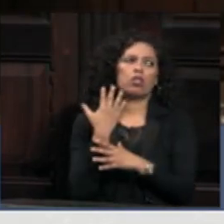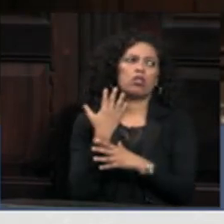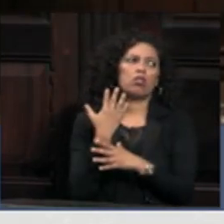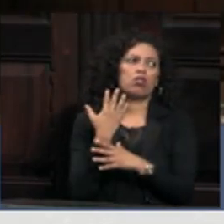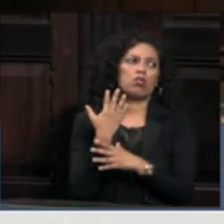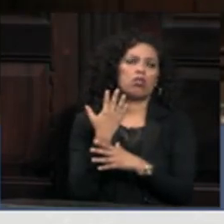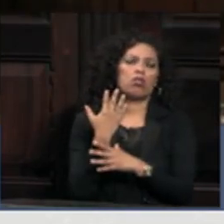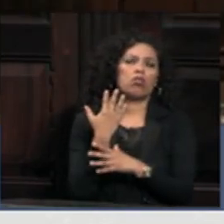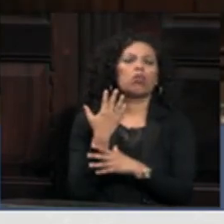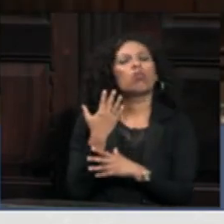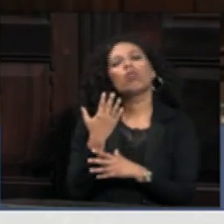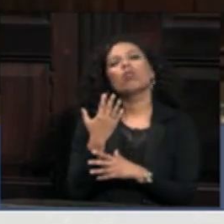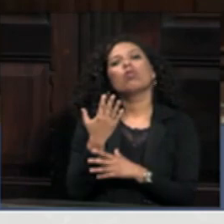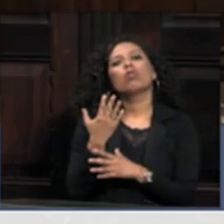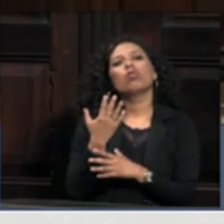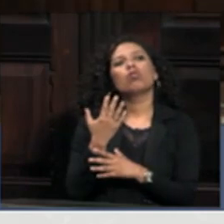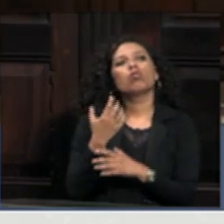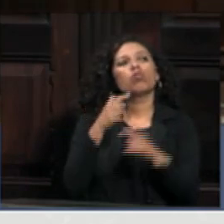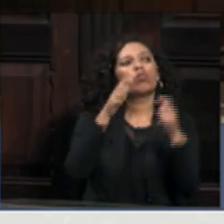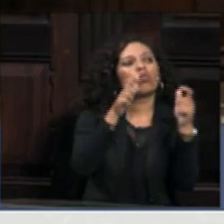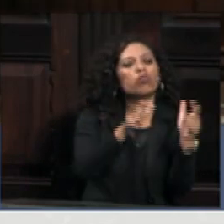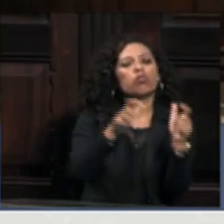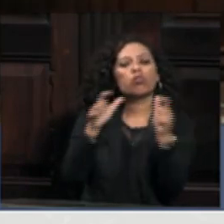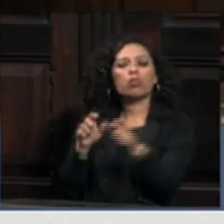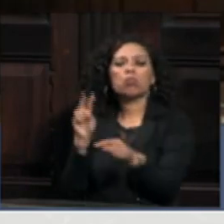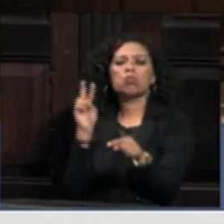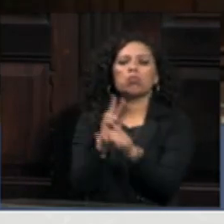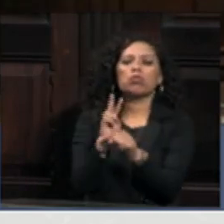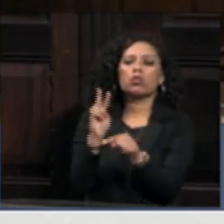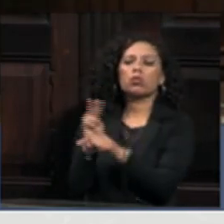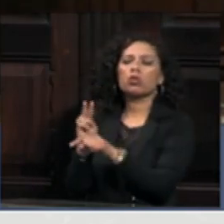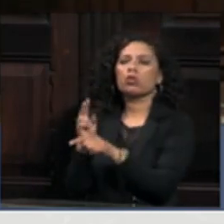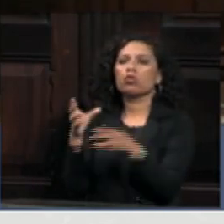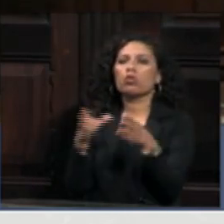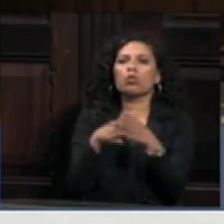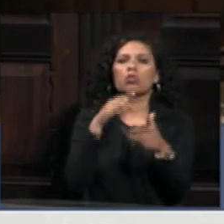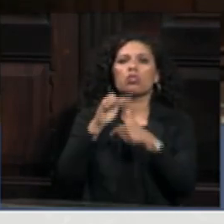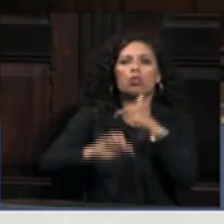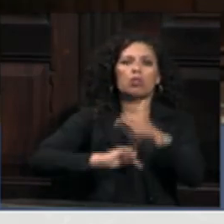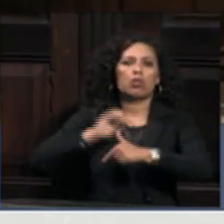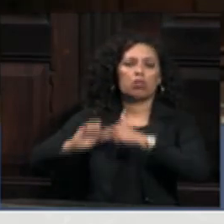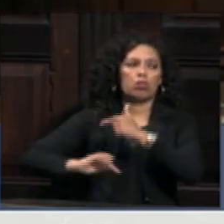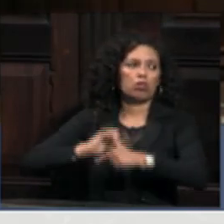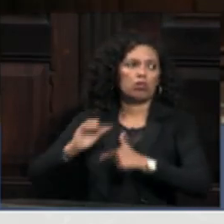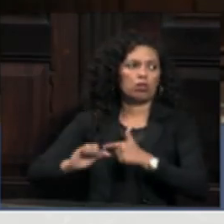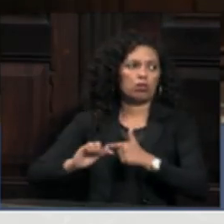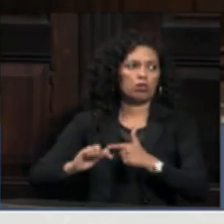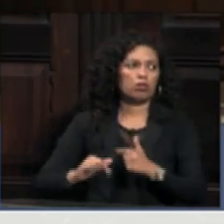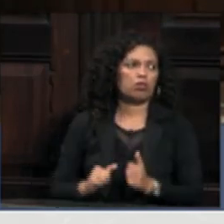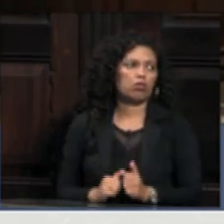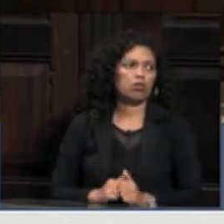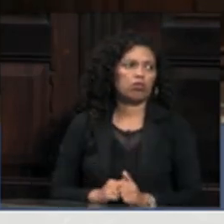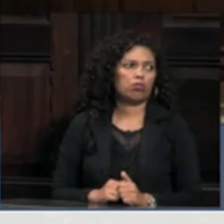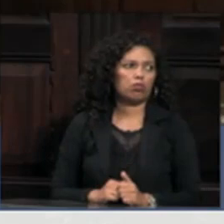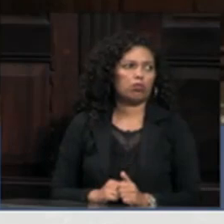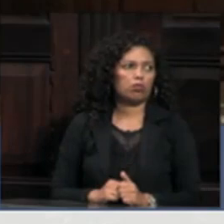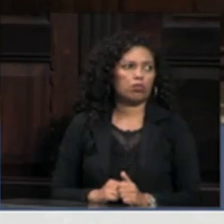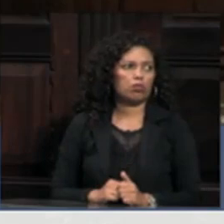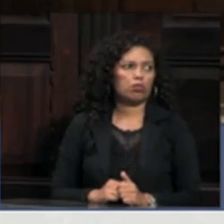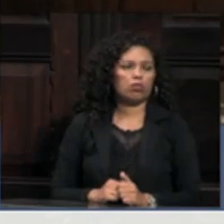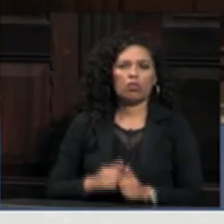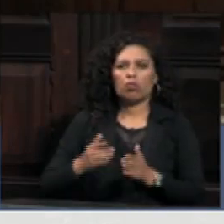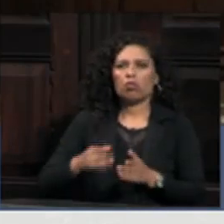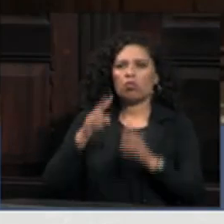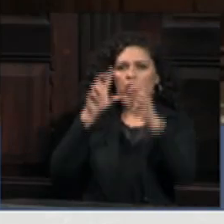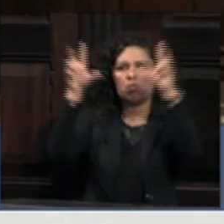um instrumento de proteção aos trabalhadores, da Era Vargas, Ministério